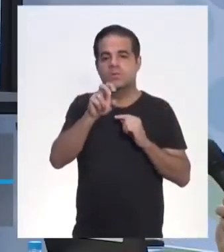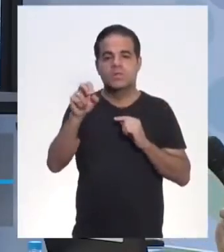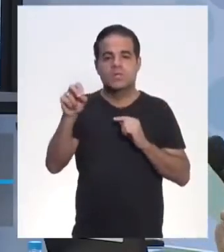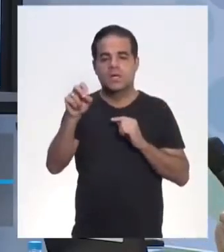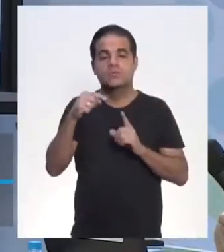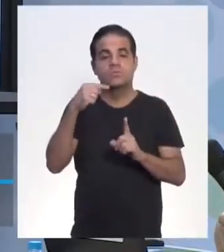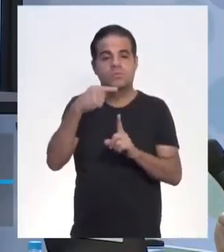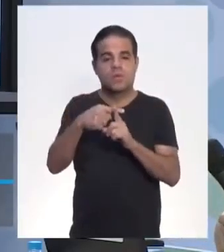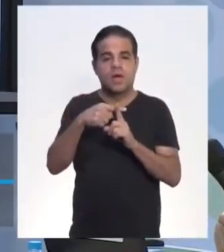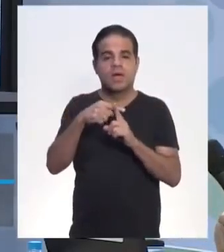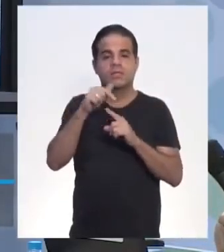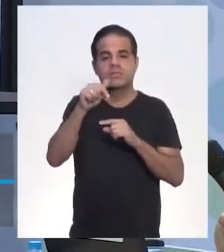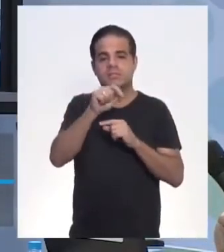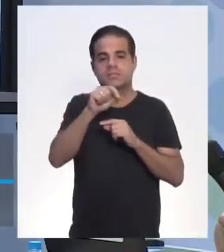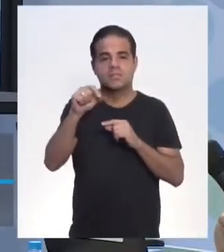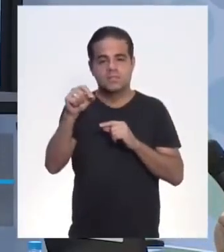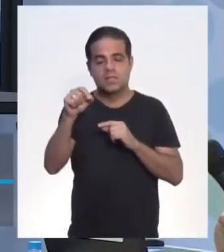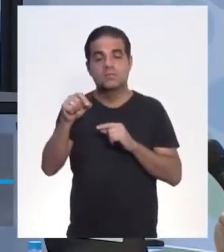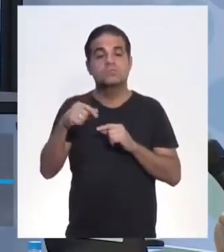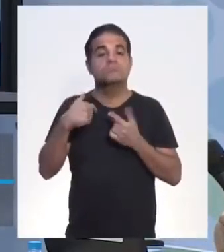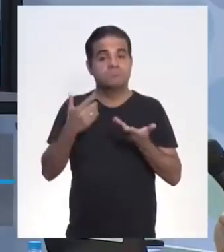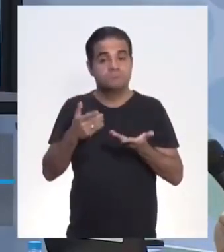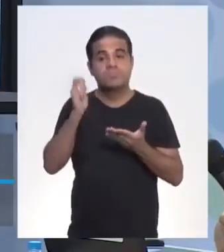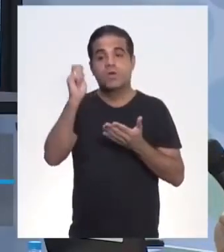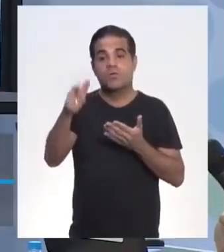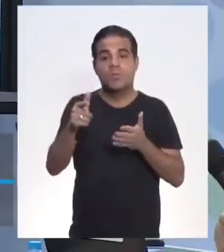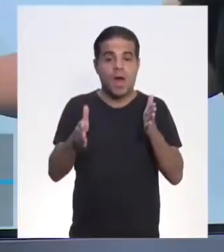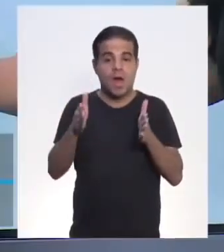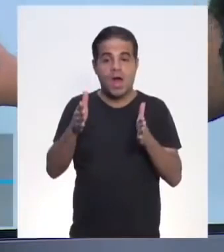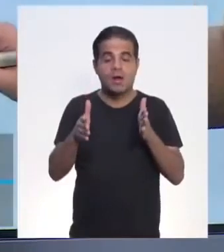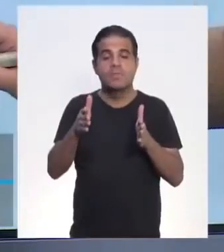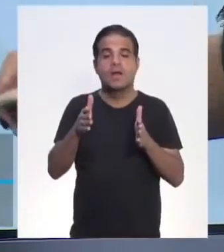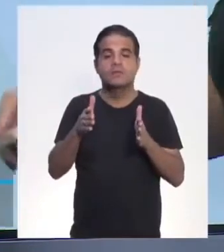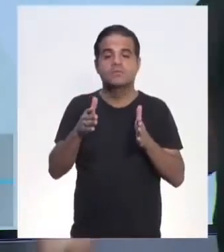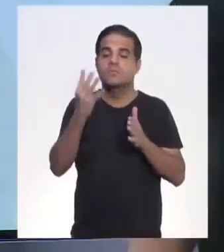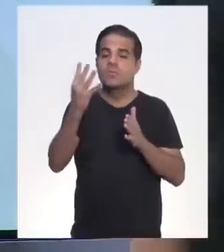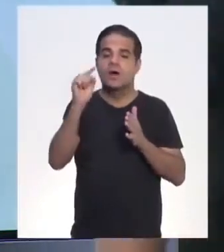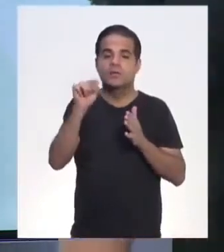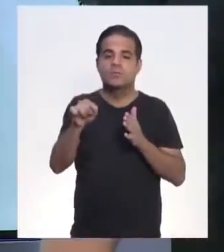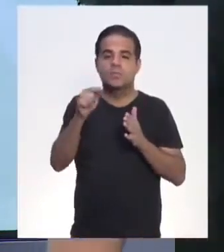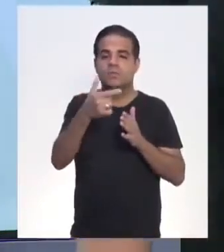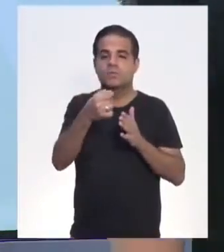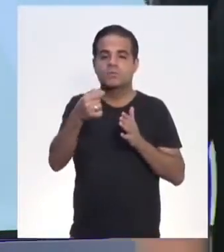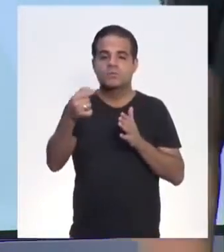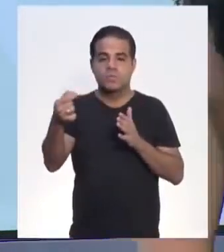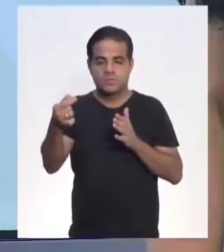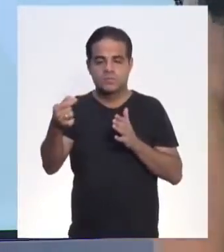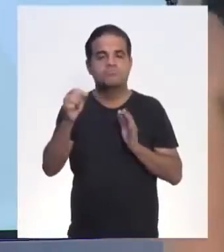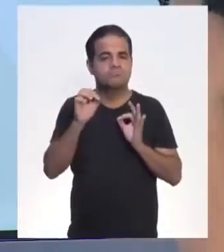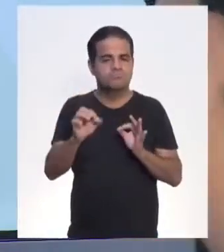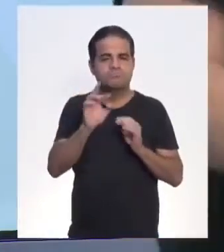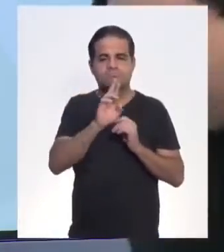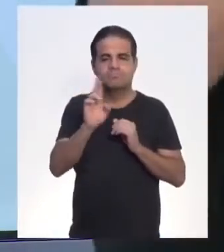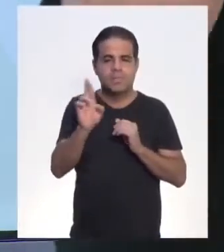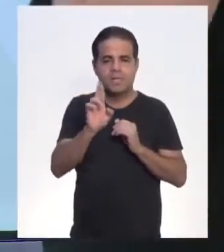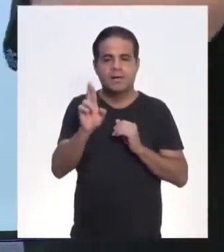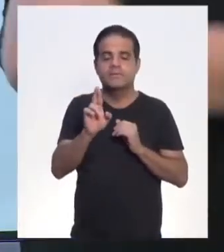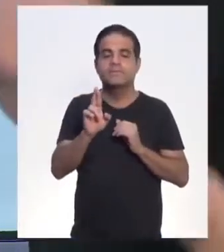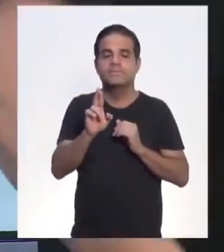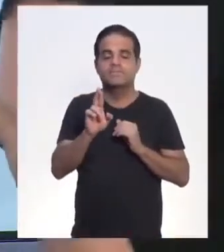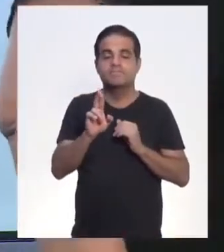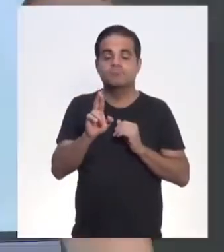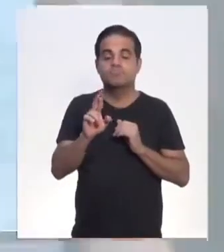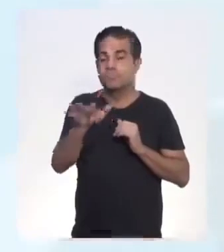3500 + 700 eu vou pagar a prazo 4.200 reais